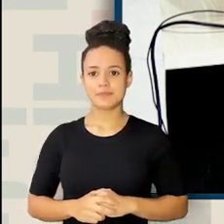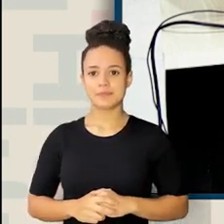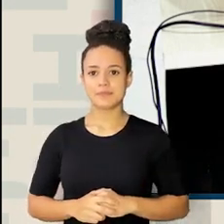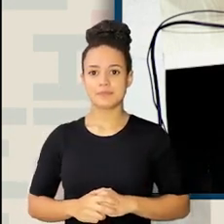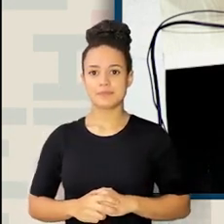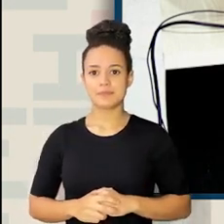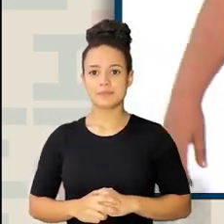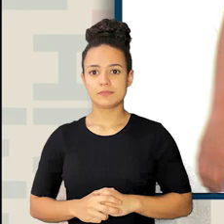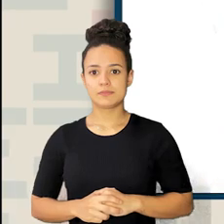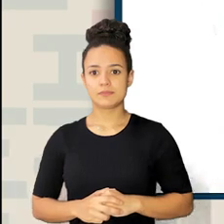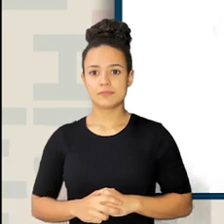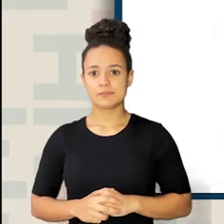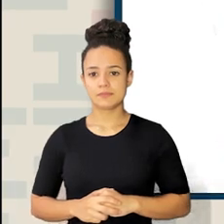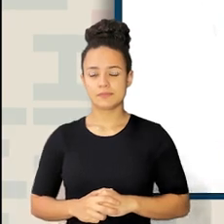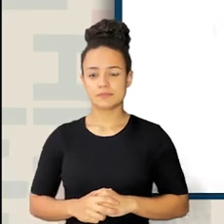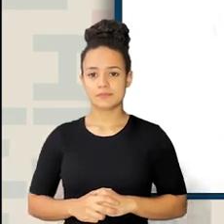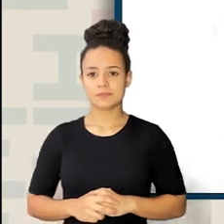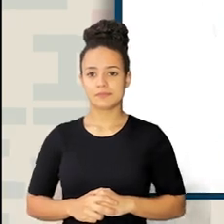2,